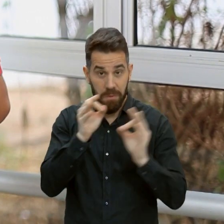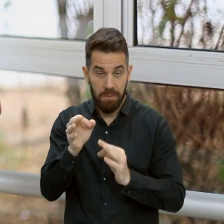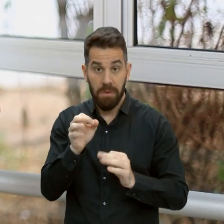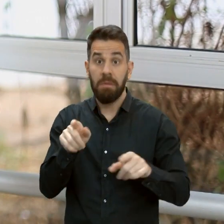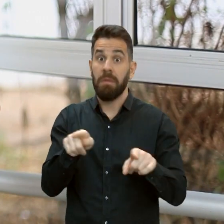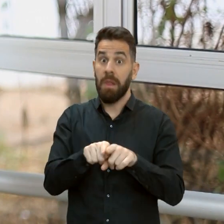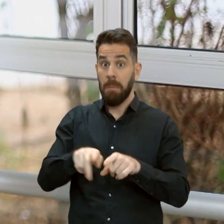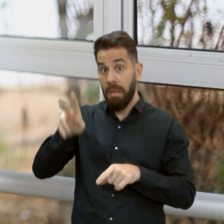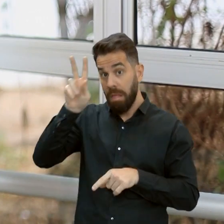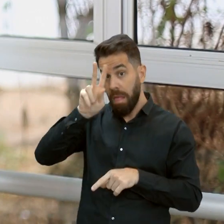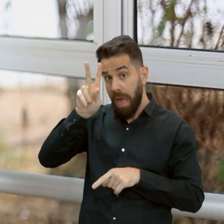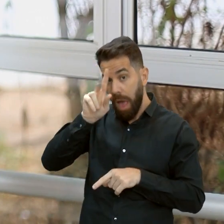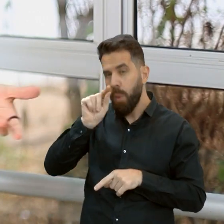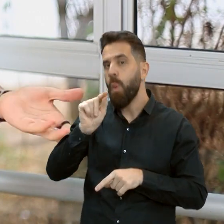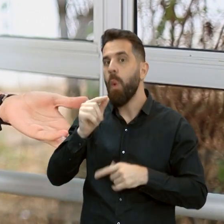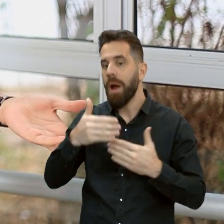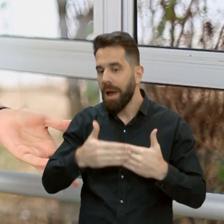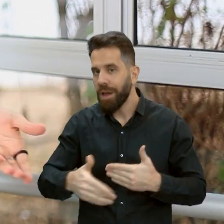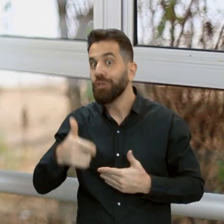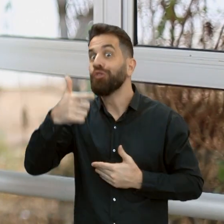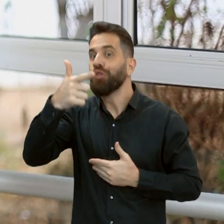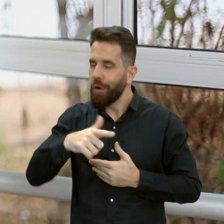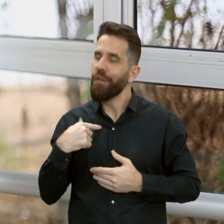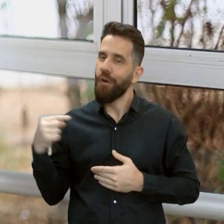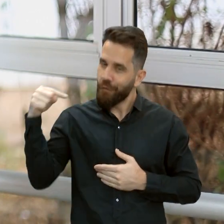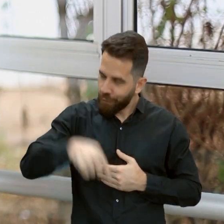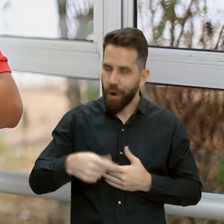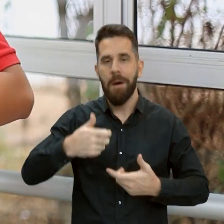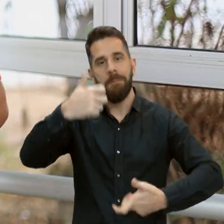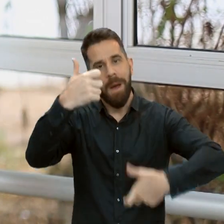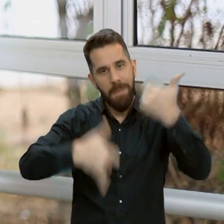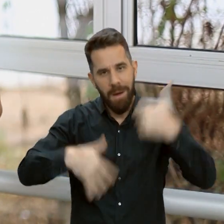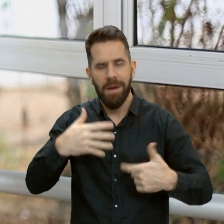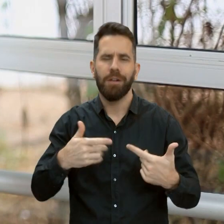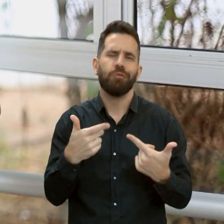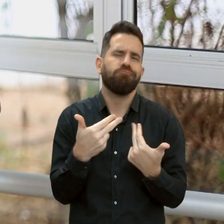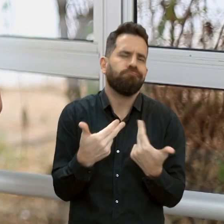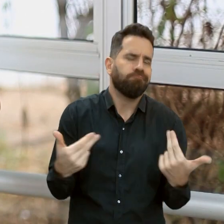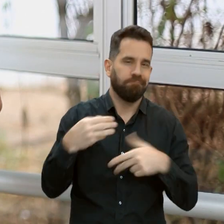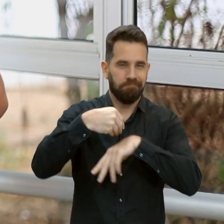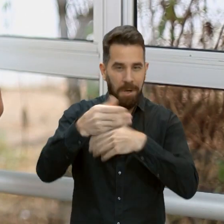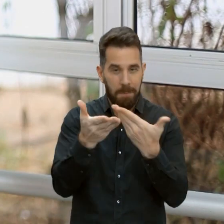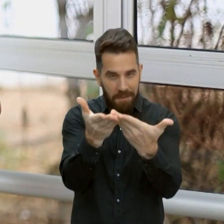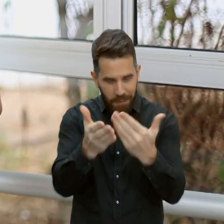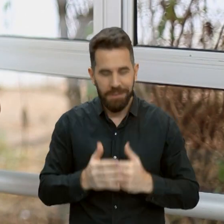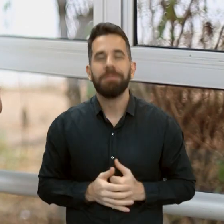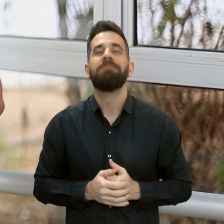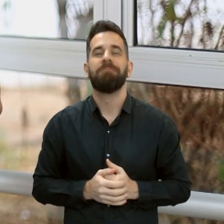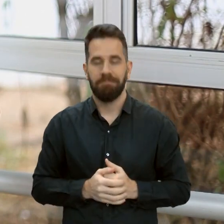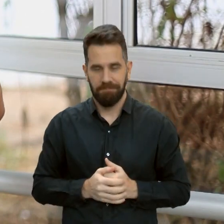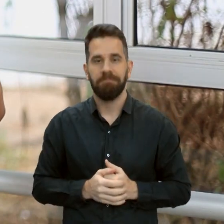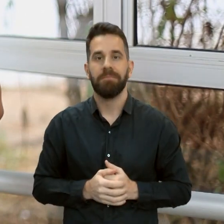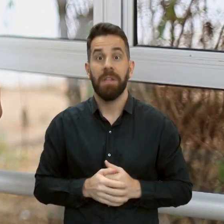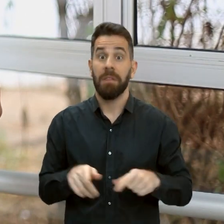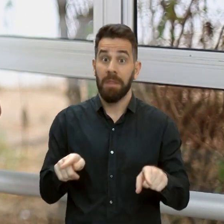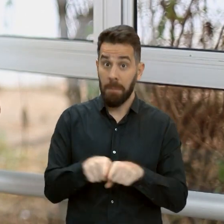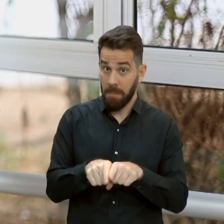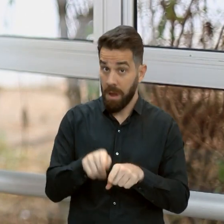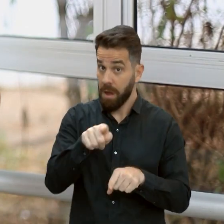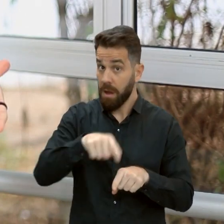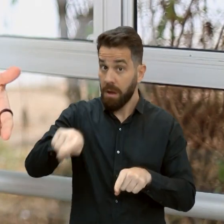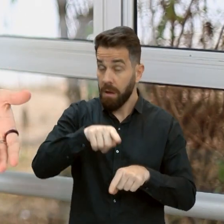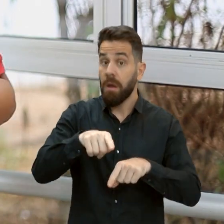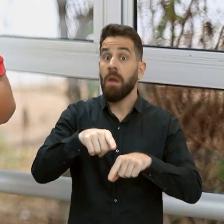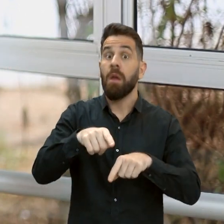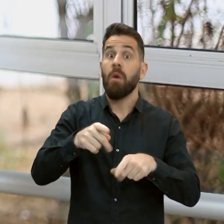que em breve eu estou de volta com outras dicas e oportunidades para você. Enquanto isso, continue acompanhando a